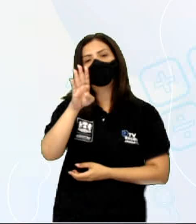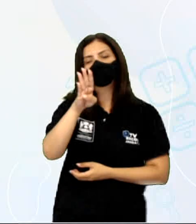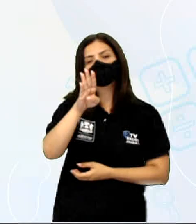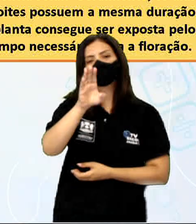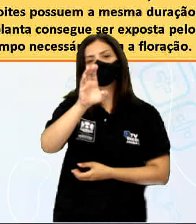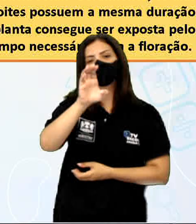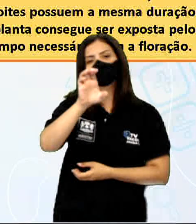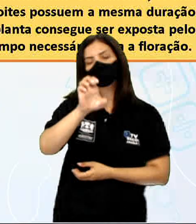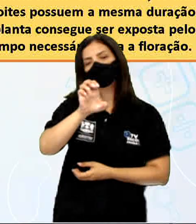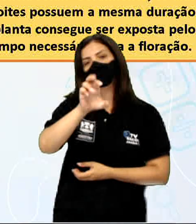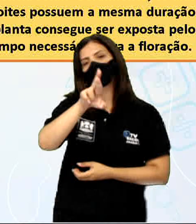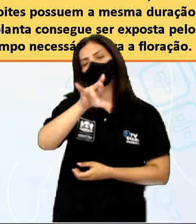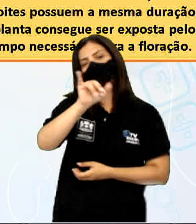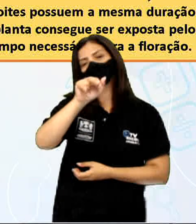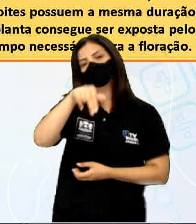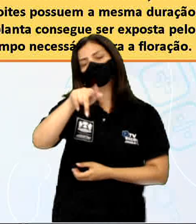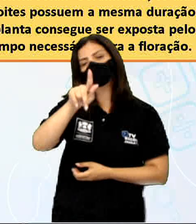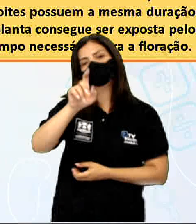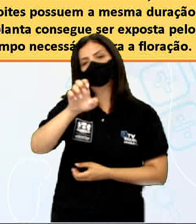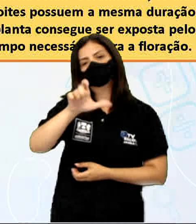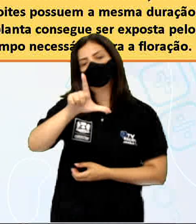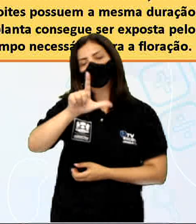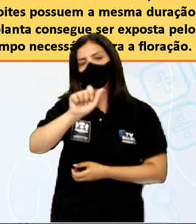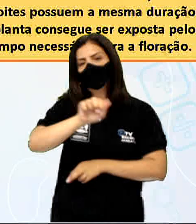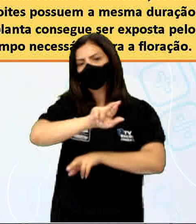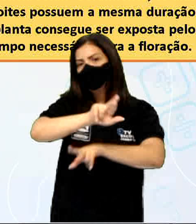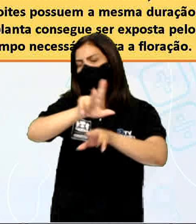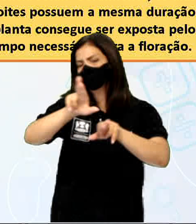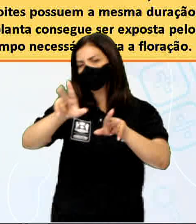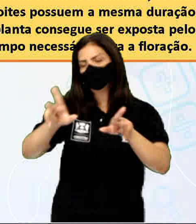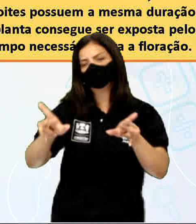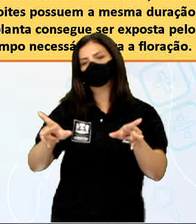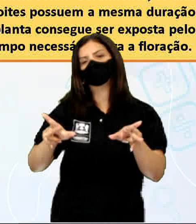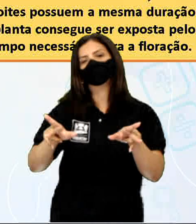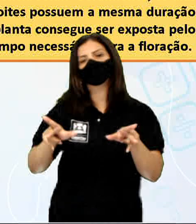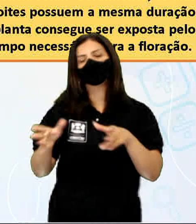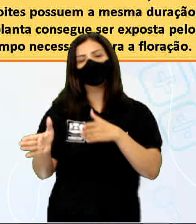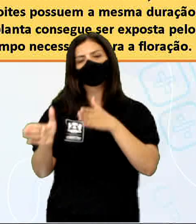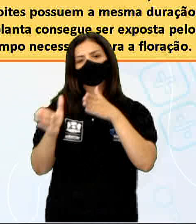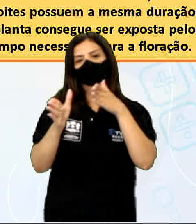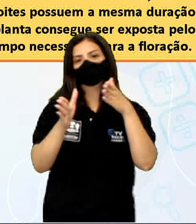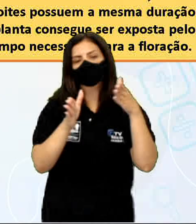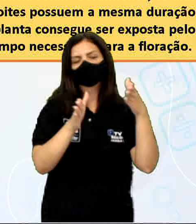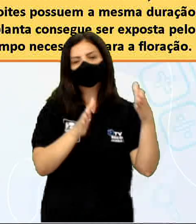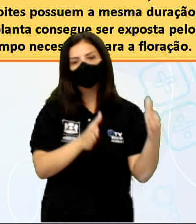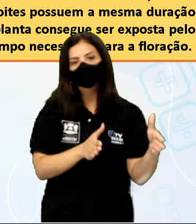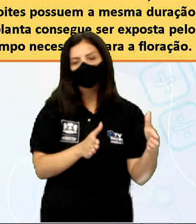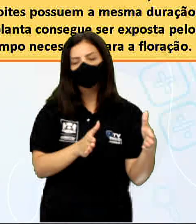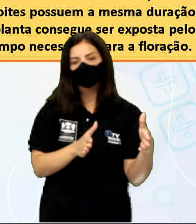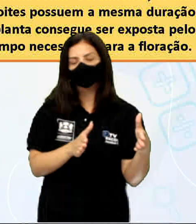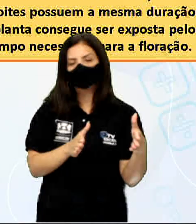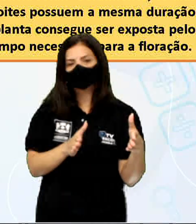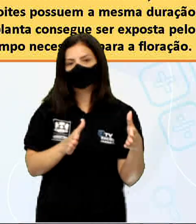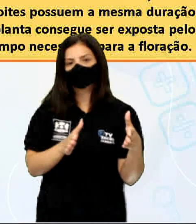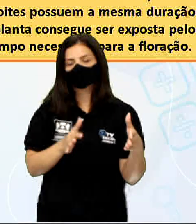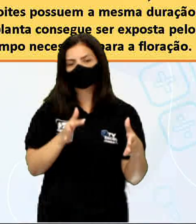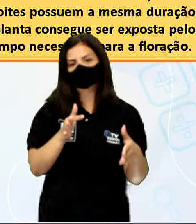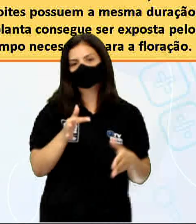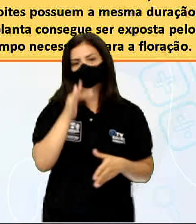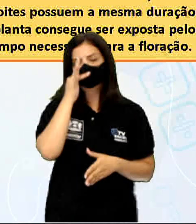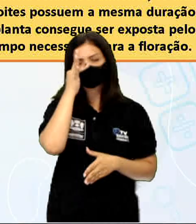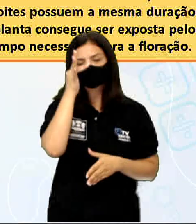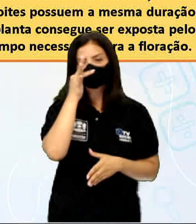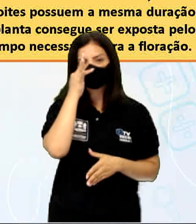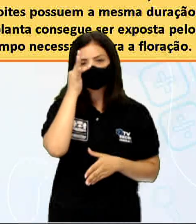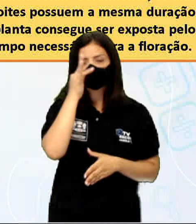chuchu. Já na estação da primavera, certo? Que é bastante luminosa e os brotos